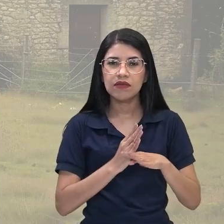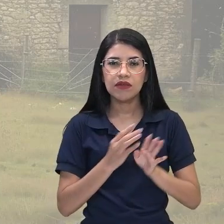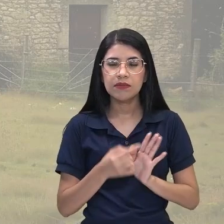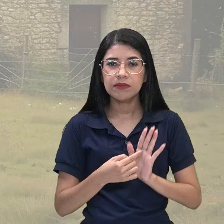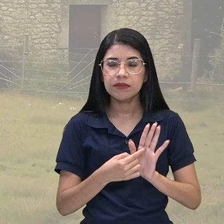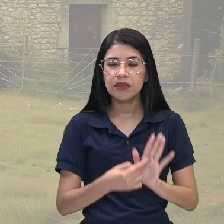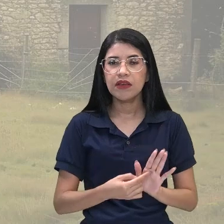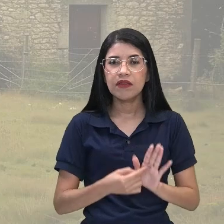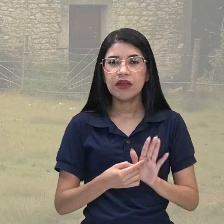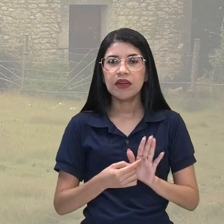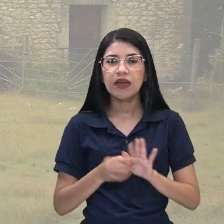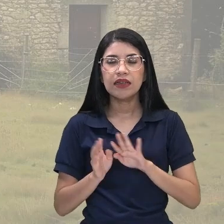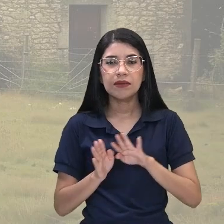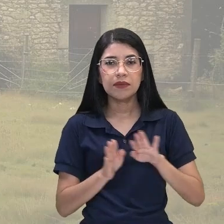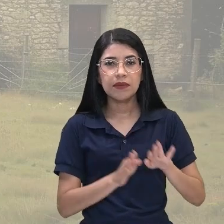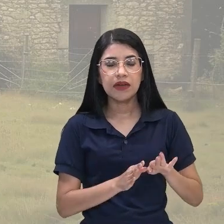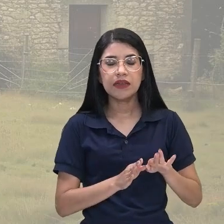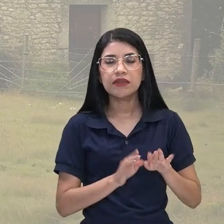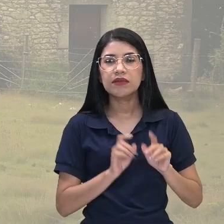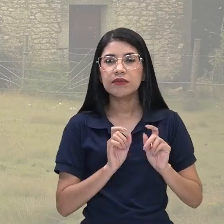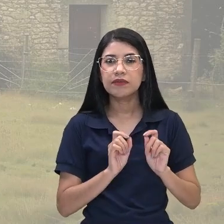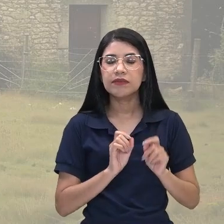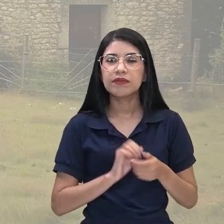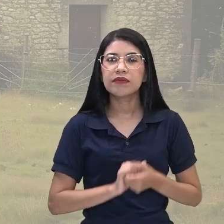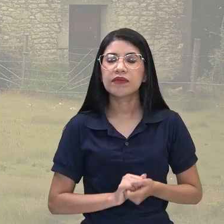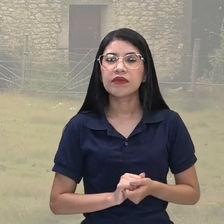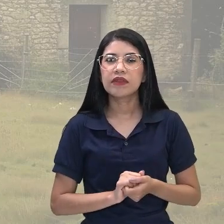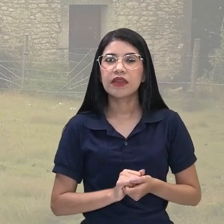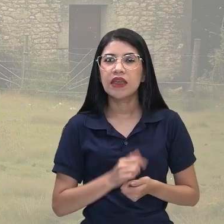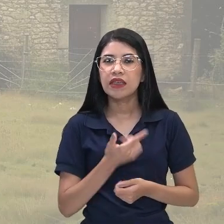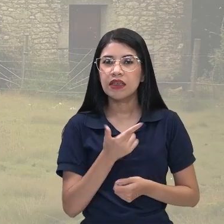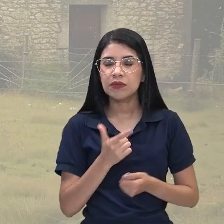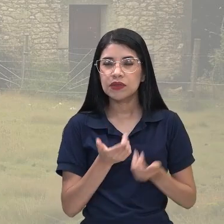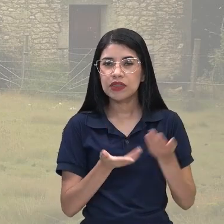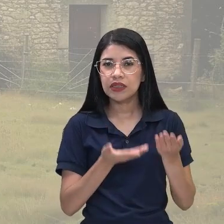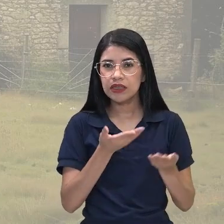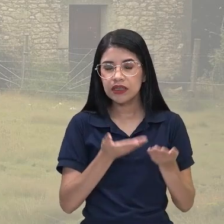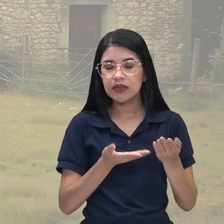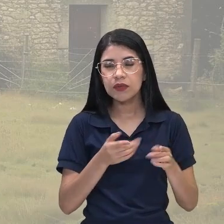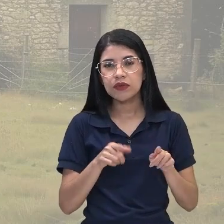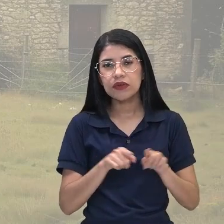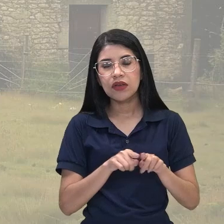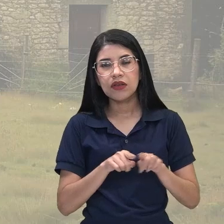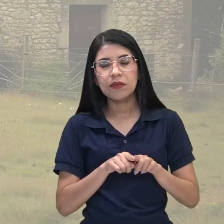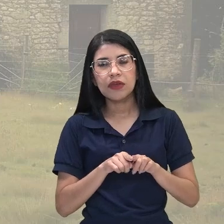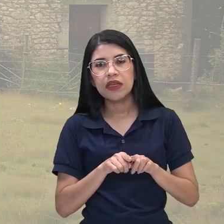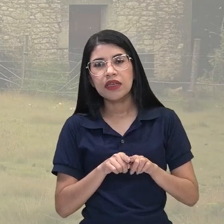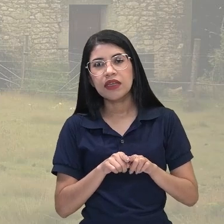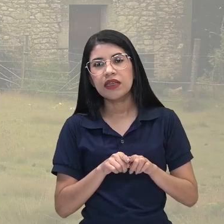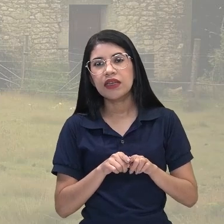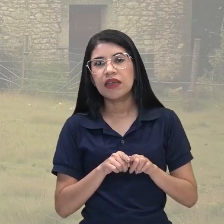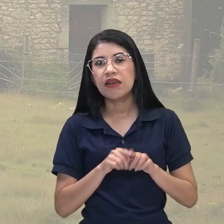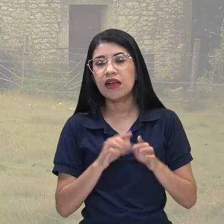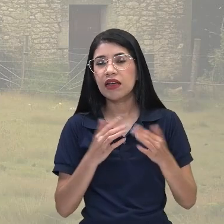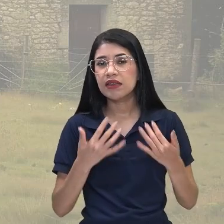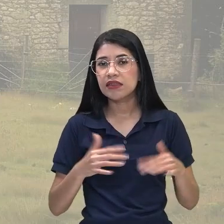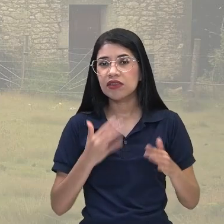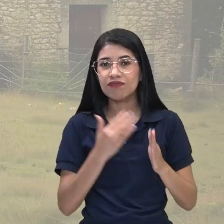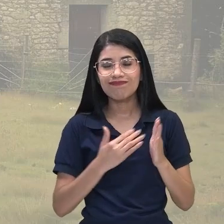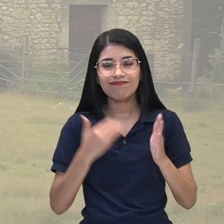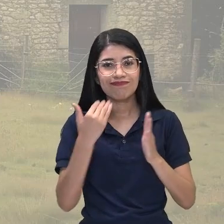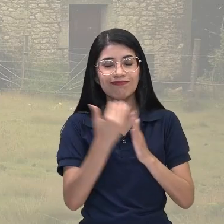barroco como uma forma de desequilíbrio ou uma forma de exagero